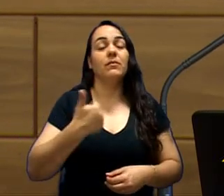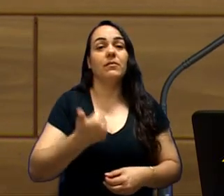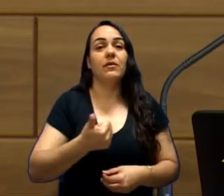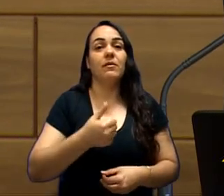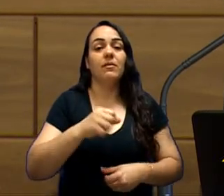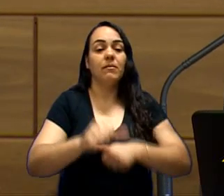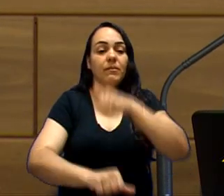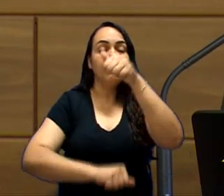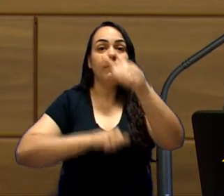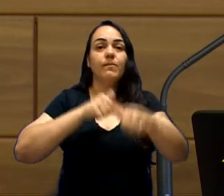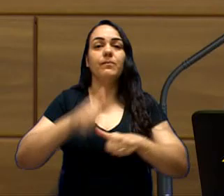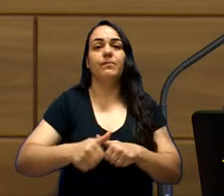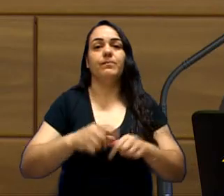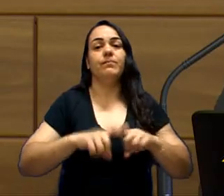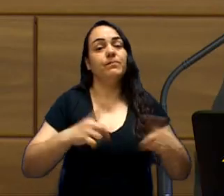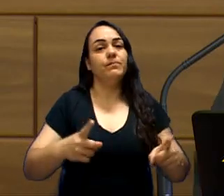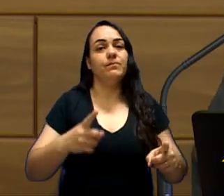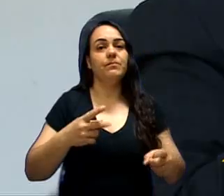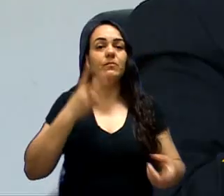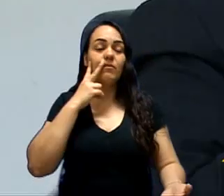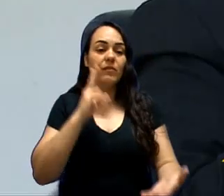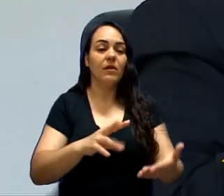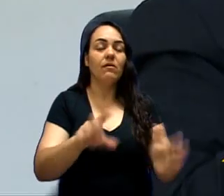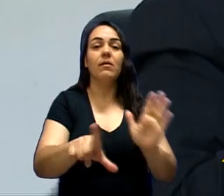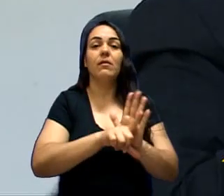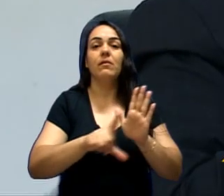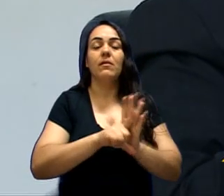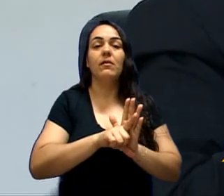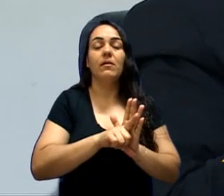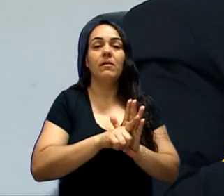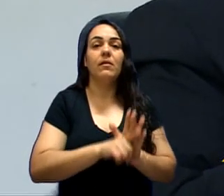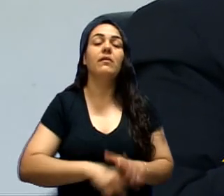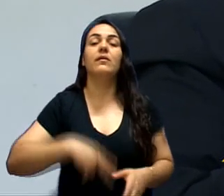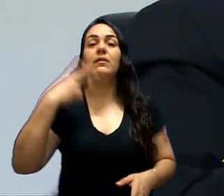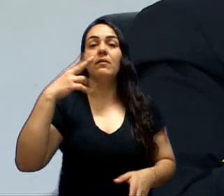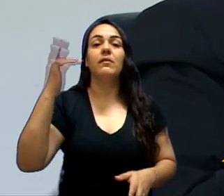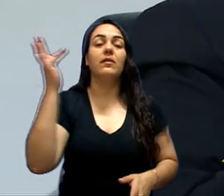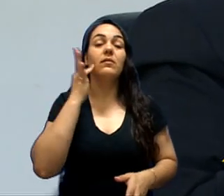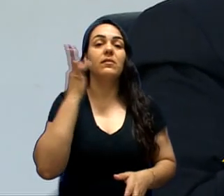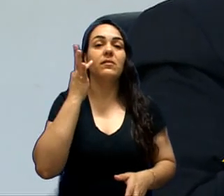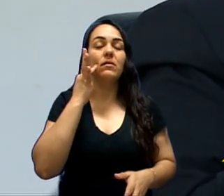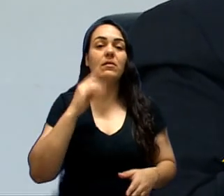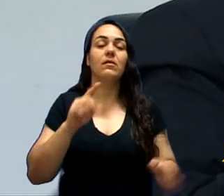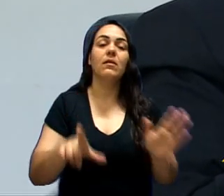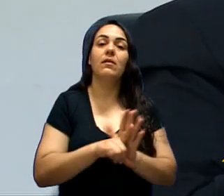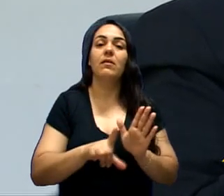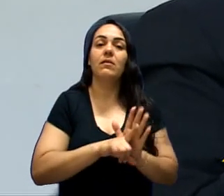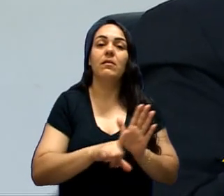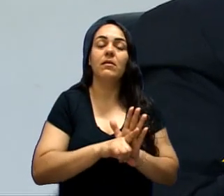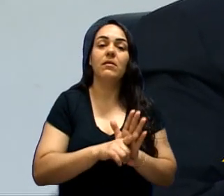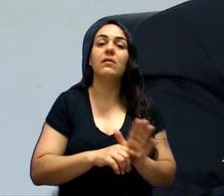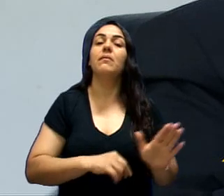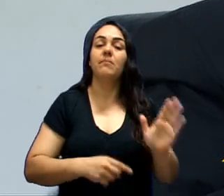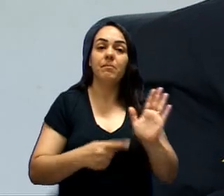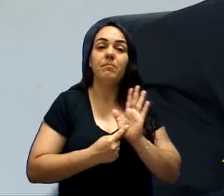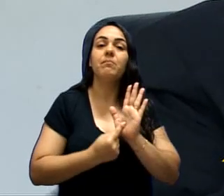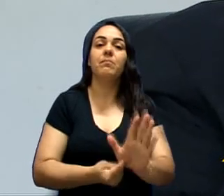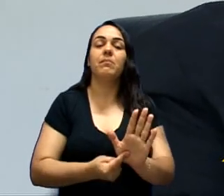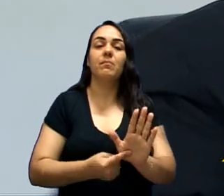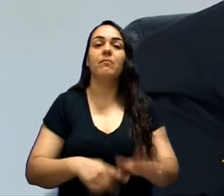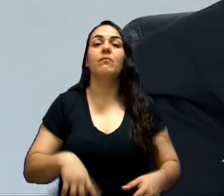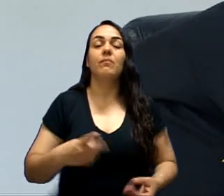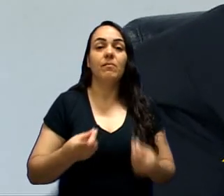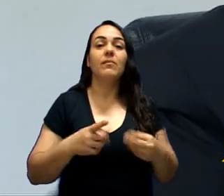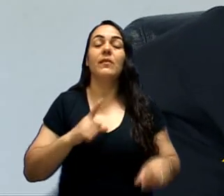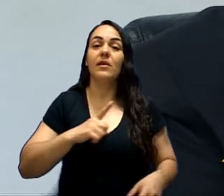Fernando tem uma lei do acho que pode puxar a lei do Fernando do Dine. Exame você tem? Eu, se eu não me engano, eu não estou aqui, mas eu vou puxar e vou mostrar a lei do Fernando Dine. Tramitando. Está